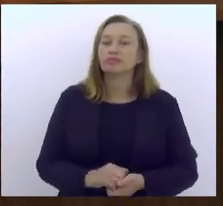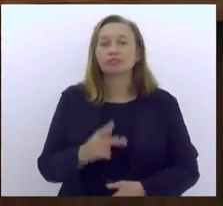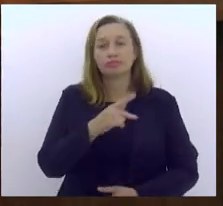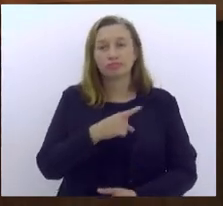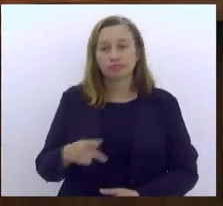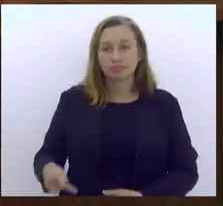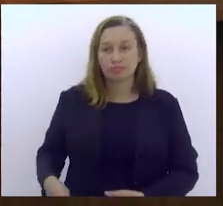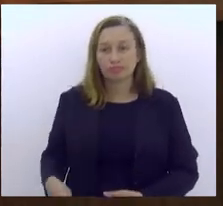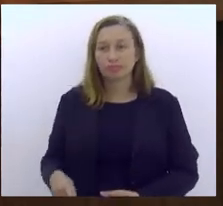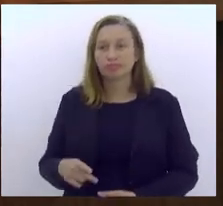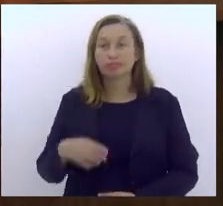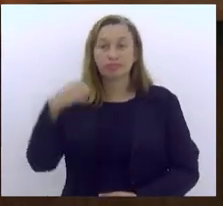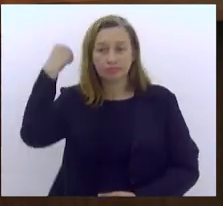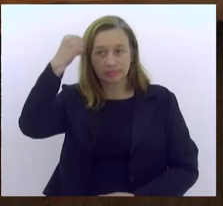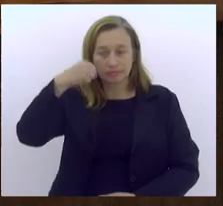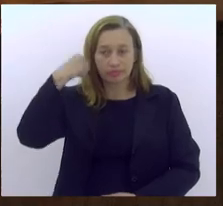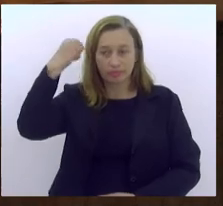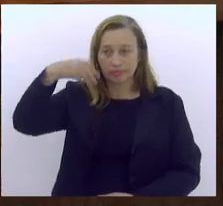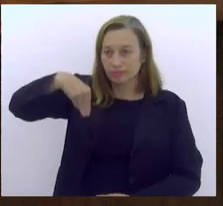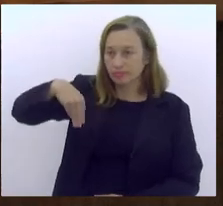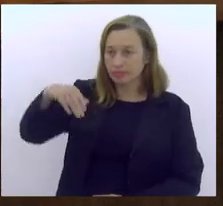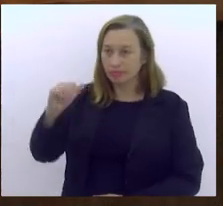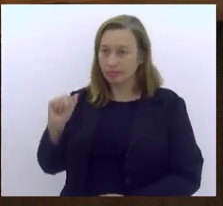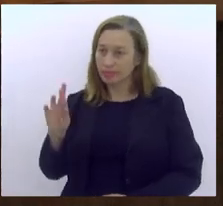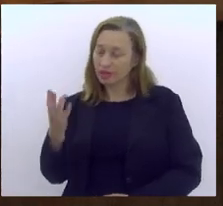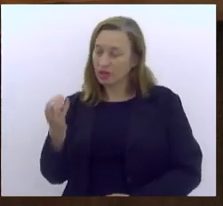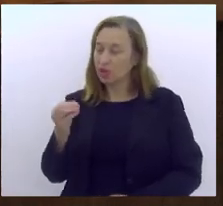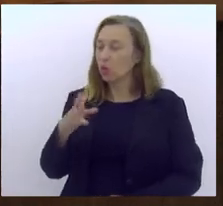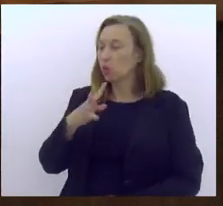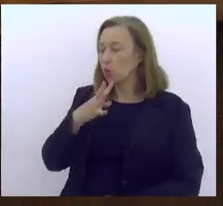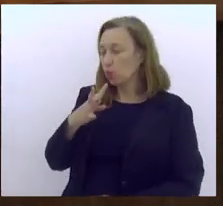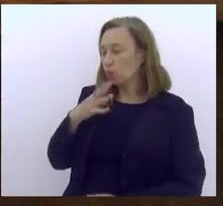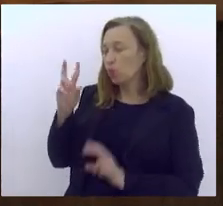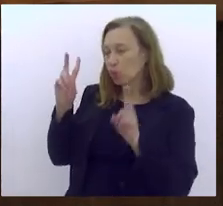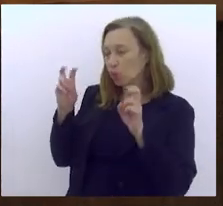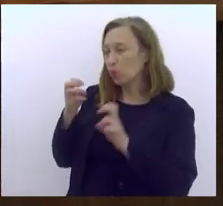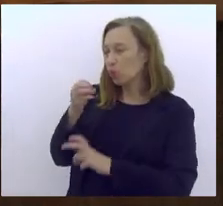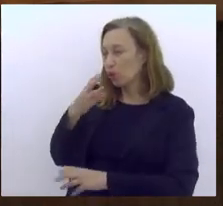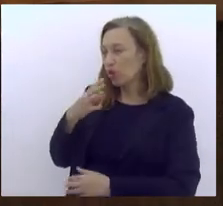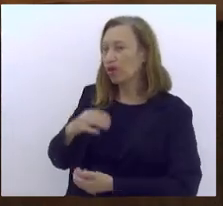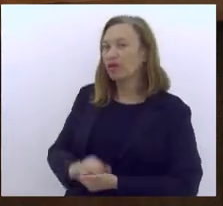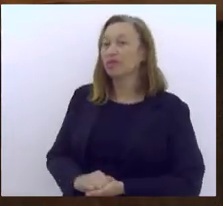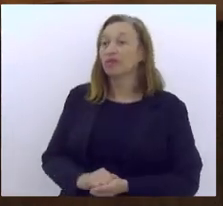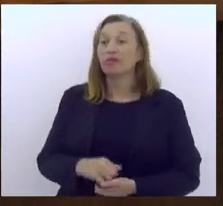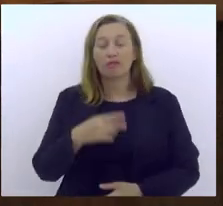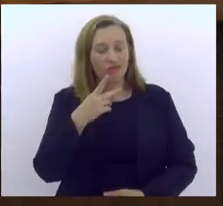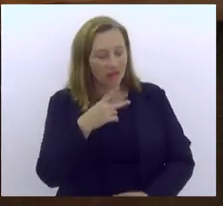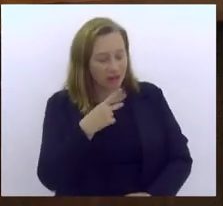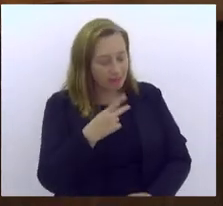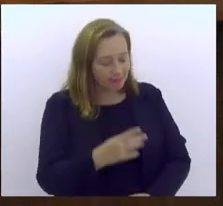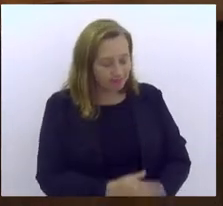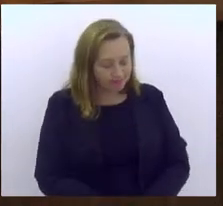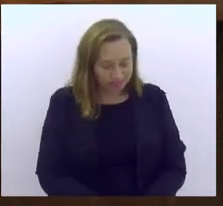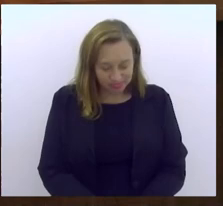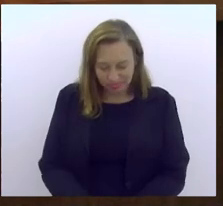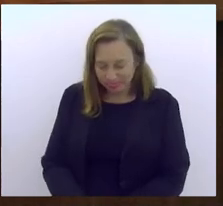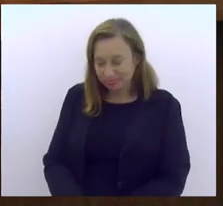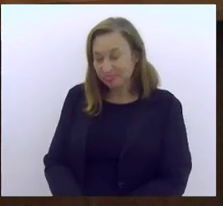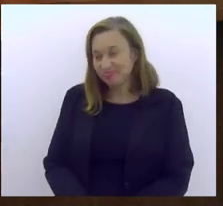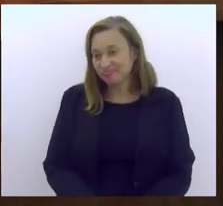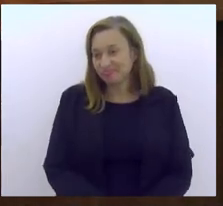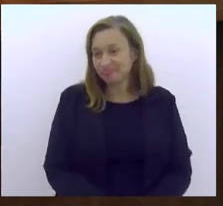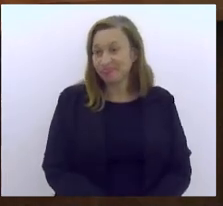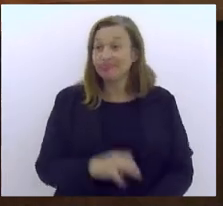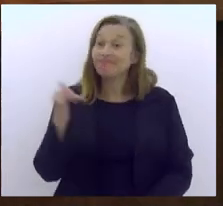presidente, senador Marquinho, é outro que conhece bem o assunto, dizer o seguinte: